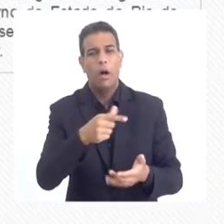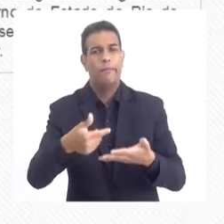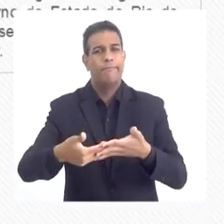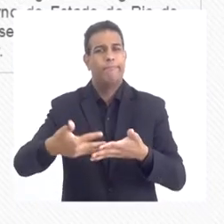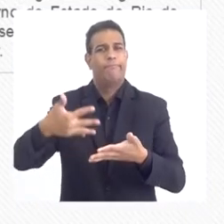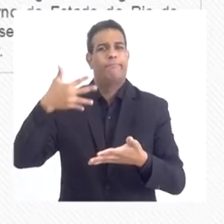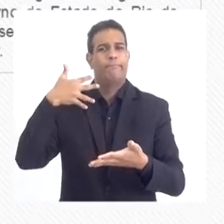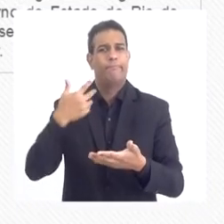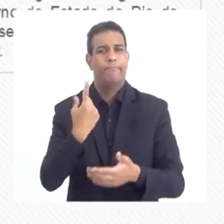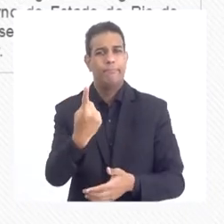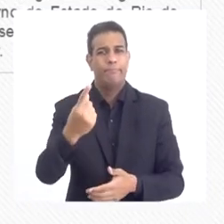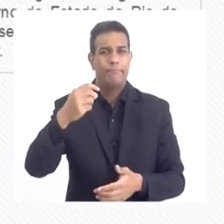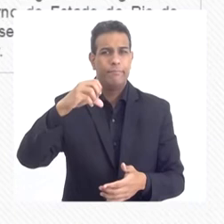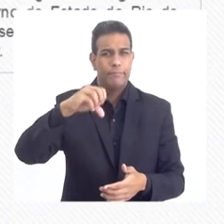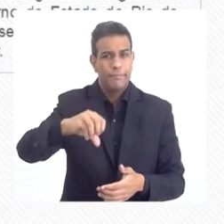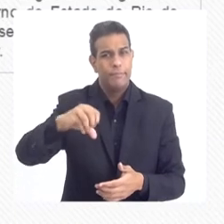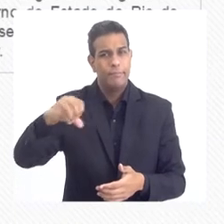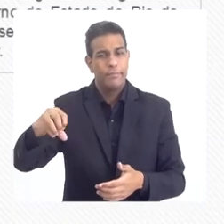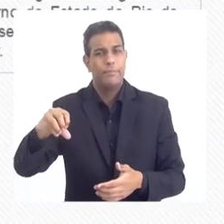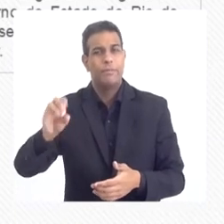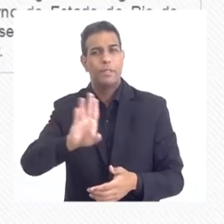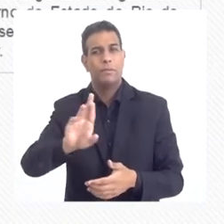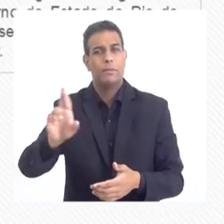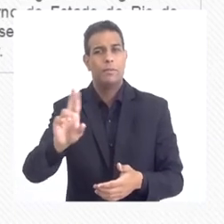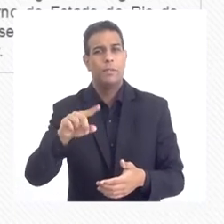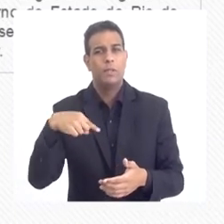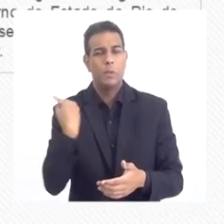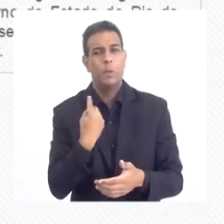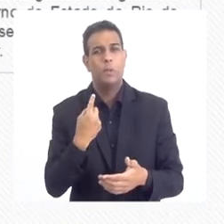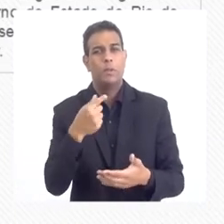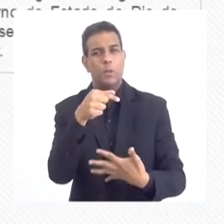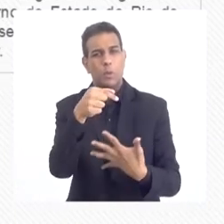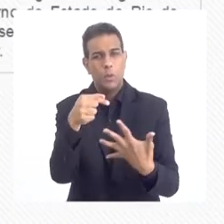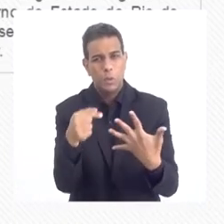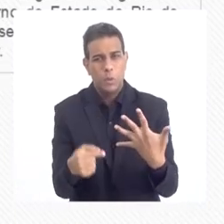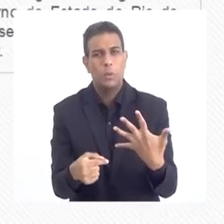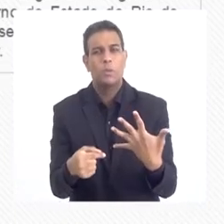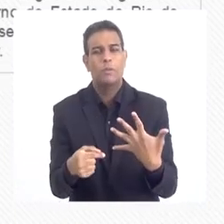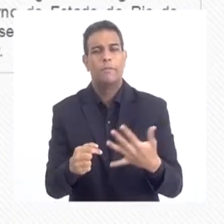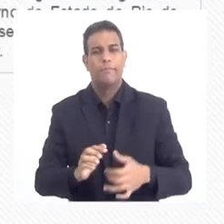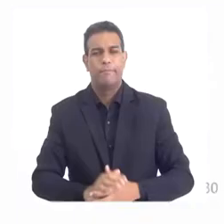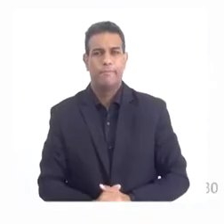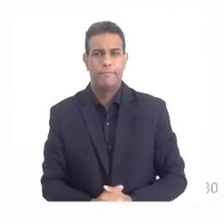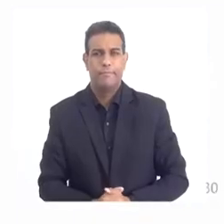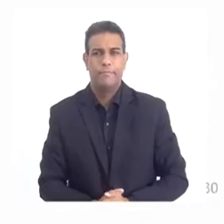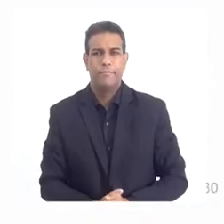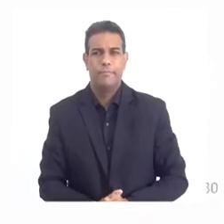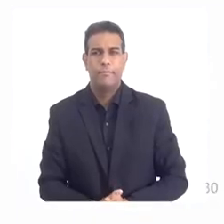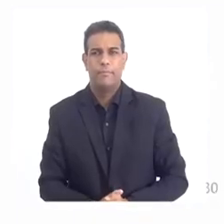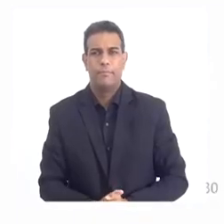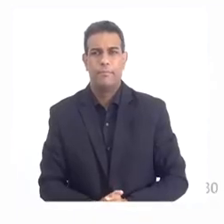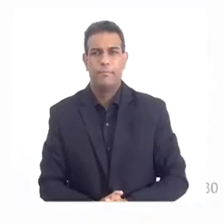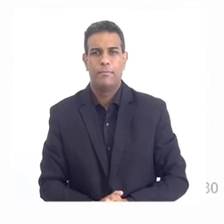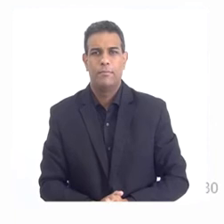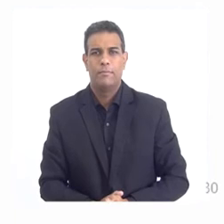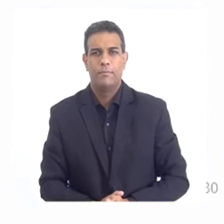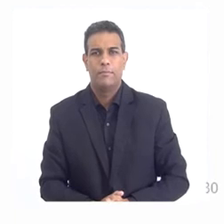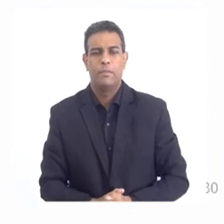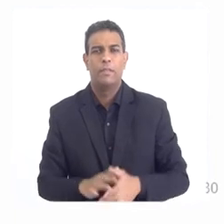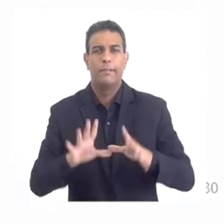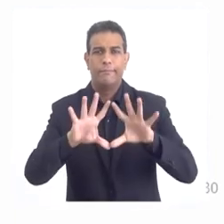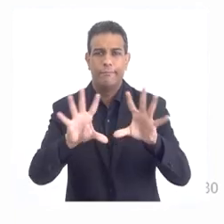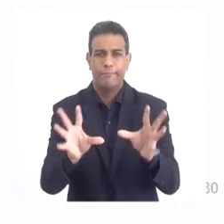de 129 milhões e RPs cancelados 532 milhões. Não mexeu mais. É